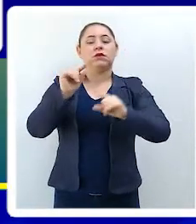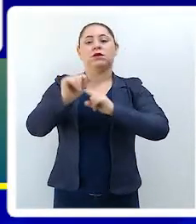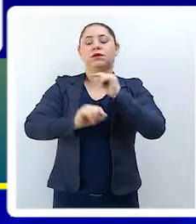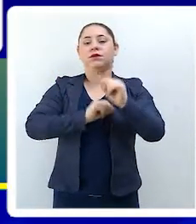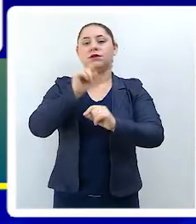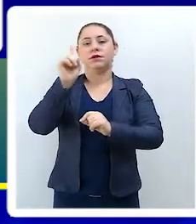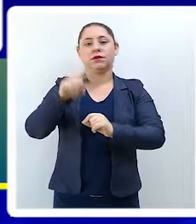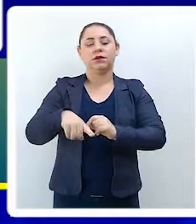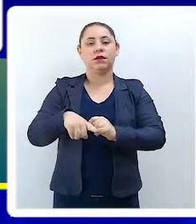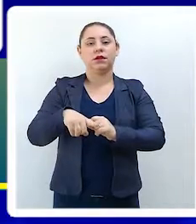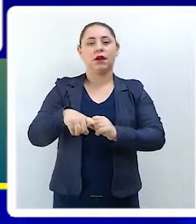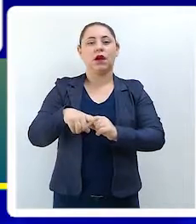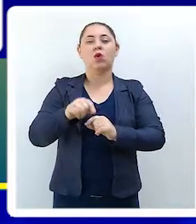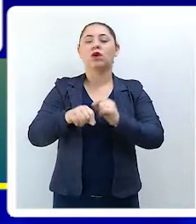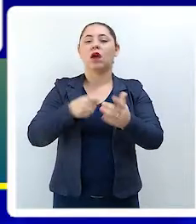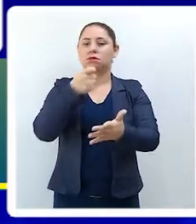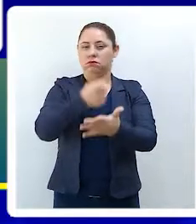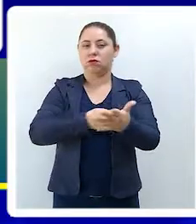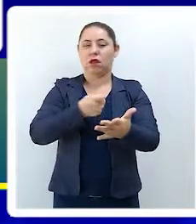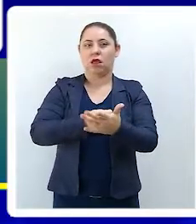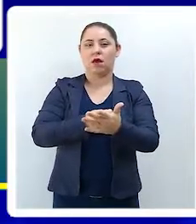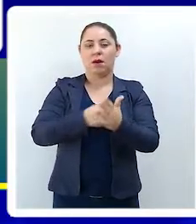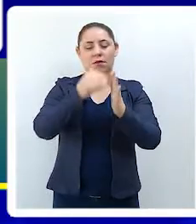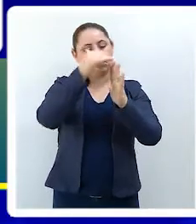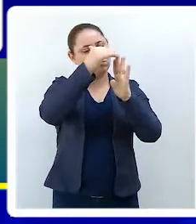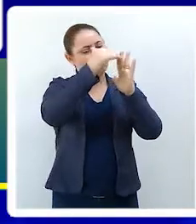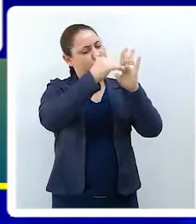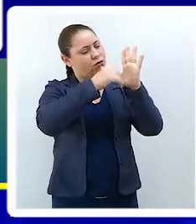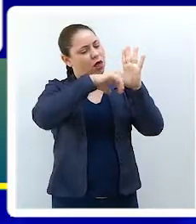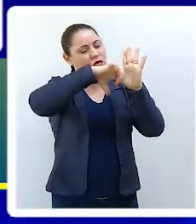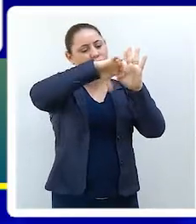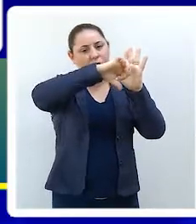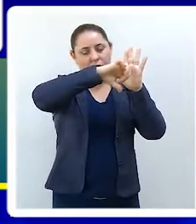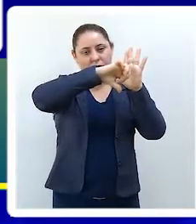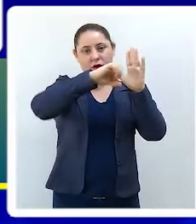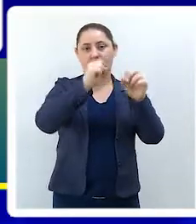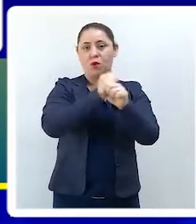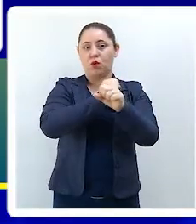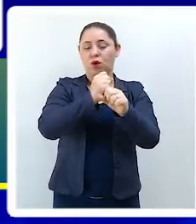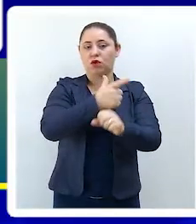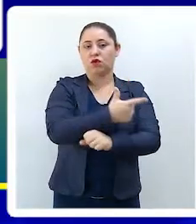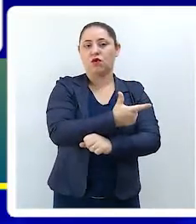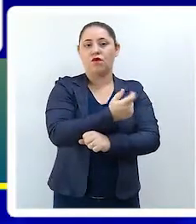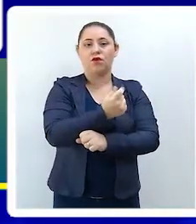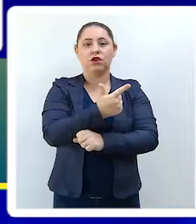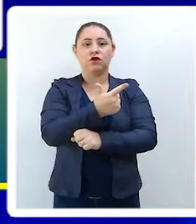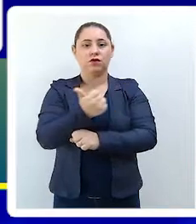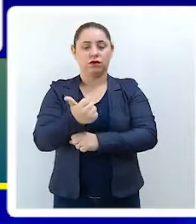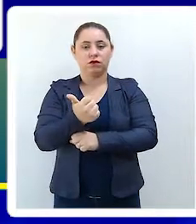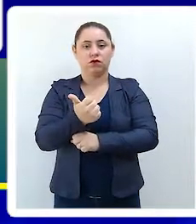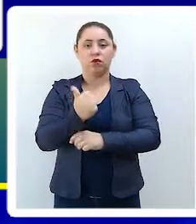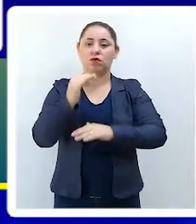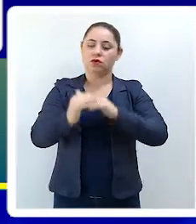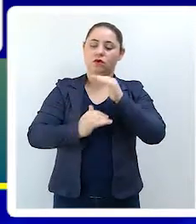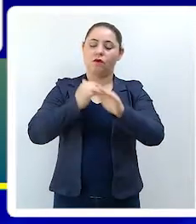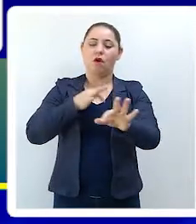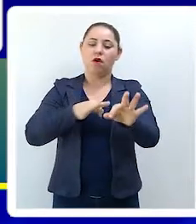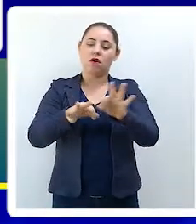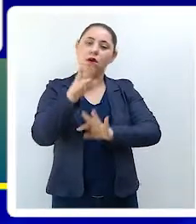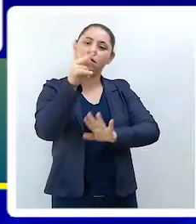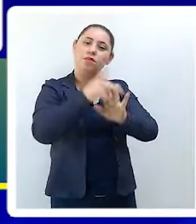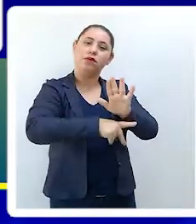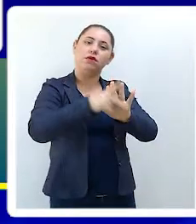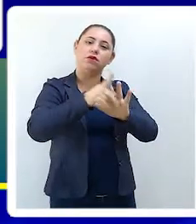Especificamente para cumprimento da meta 9, né, e para o ano de 2021, nós desenvolvemos